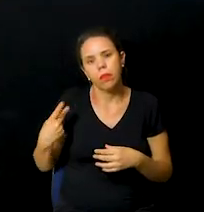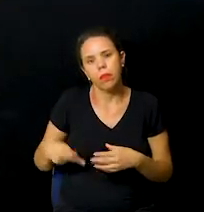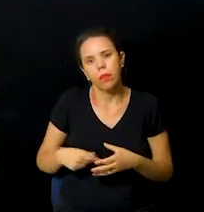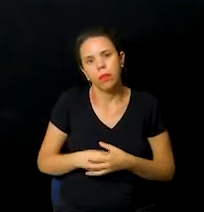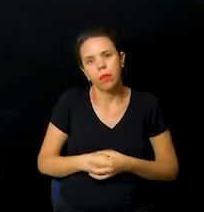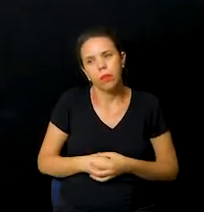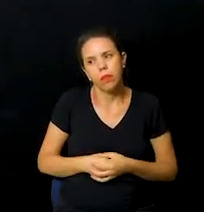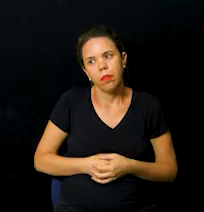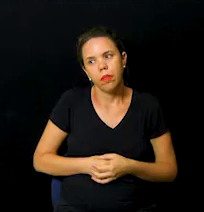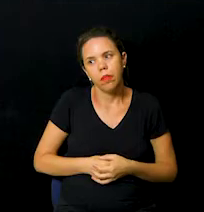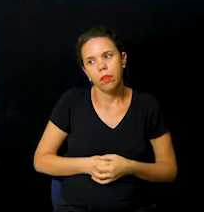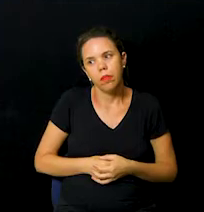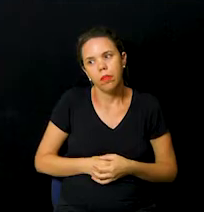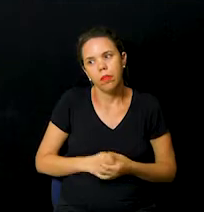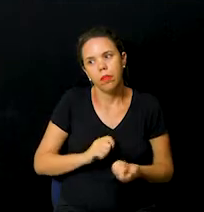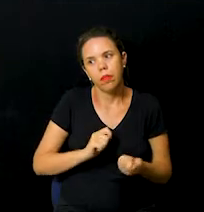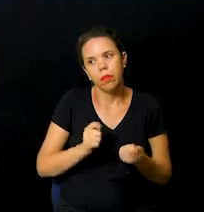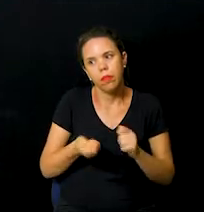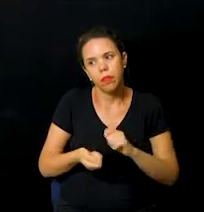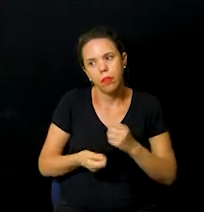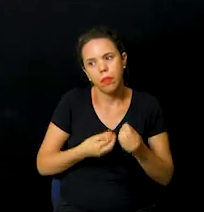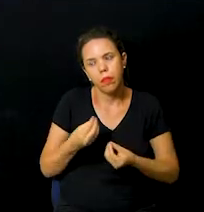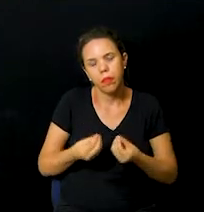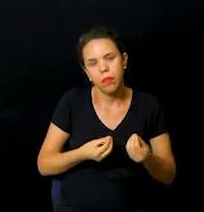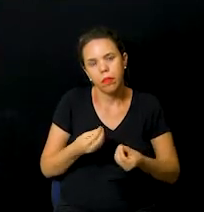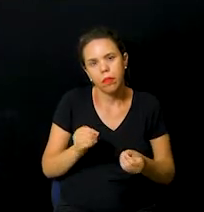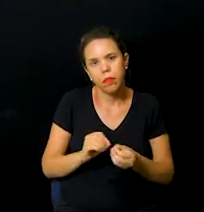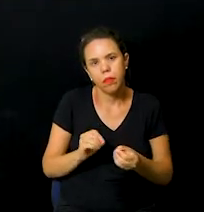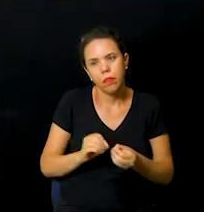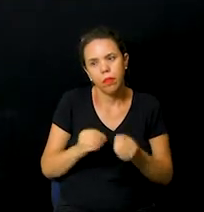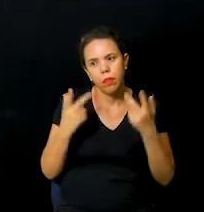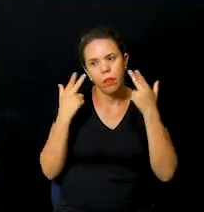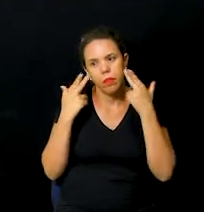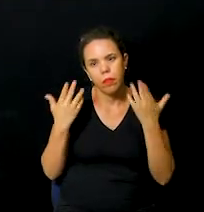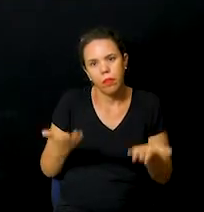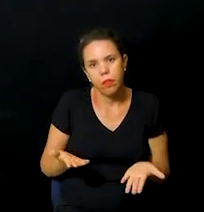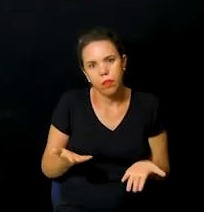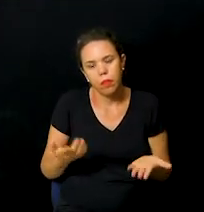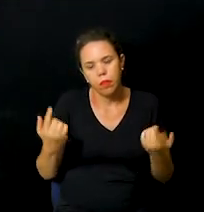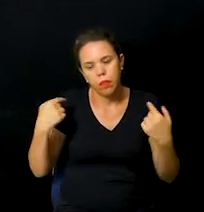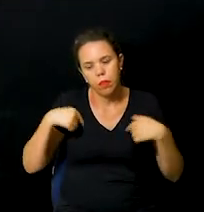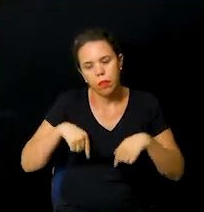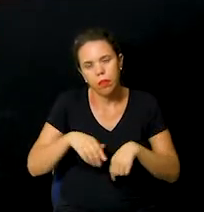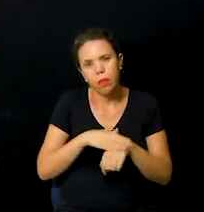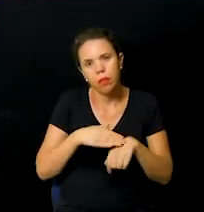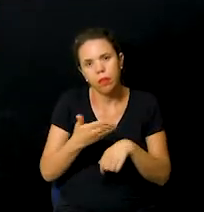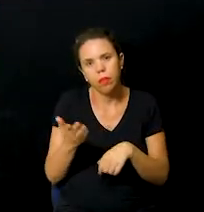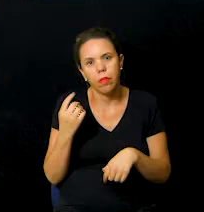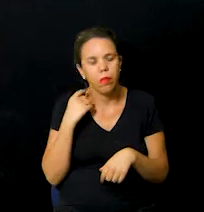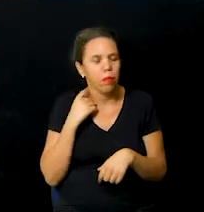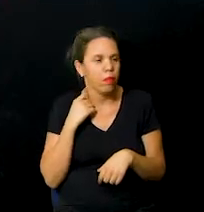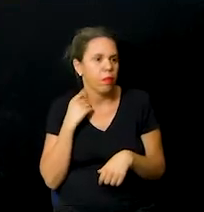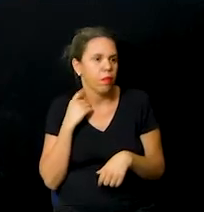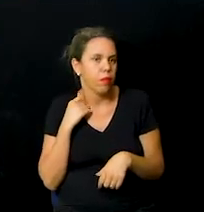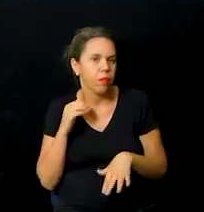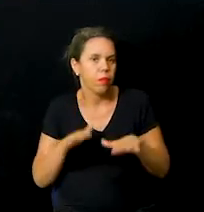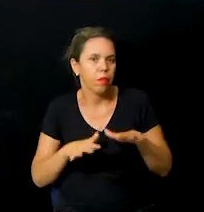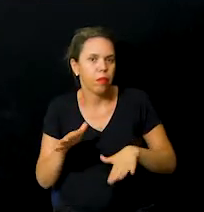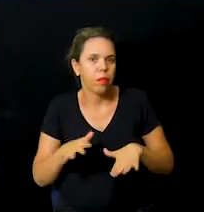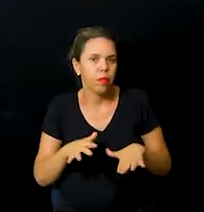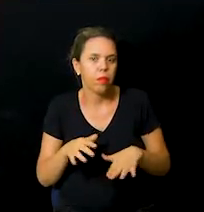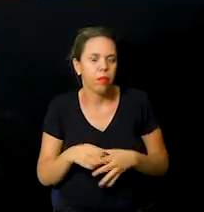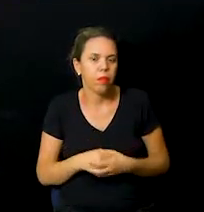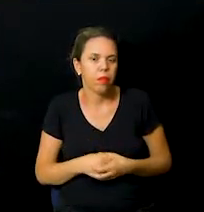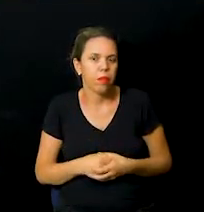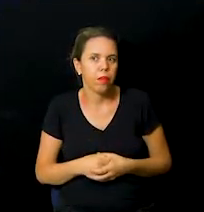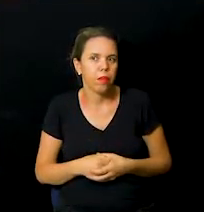para a vida dela. Então, ela acaba se adaptando, como o que a gente faz naturalmente, né? Ou seja, eu estou aqui conversando com você e às vezes eu